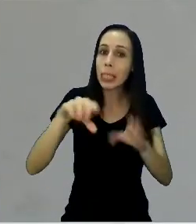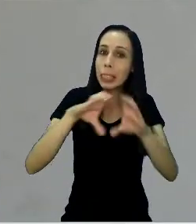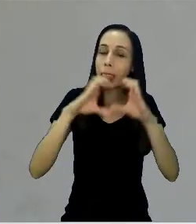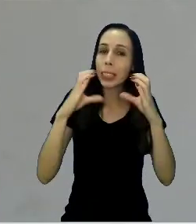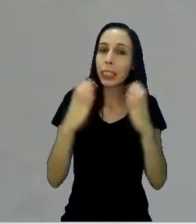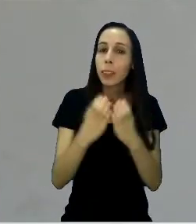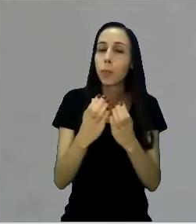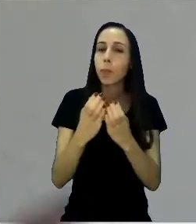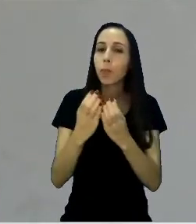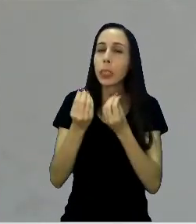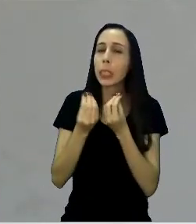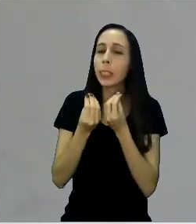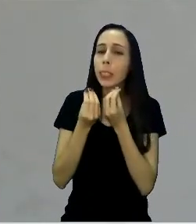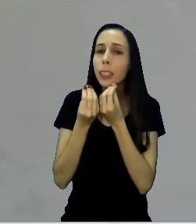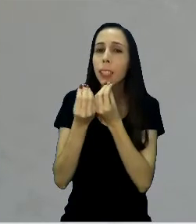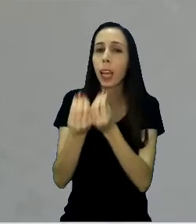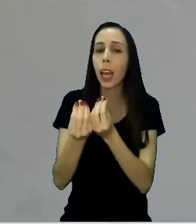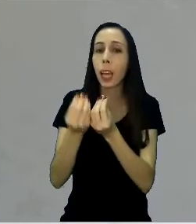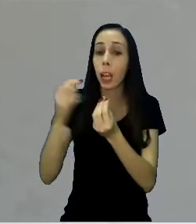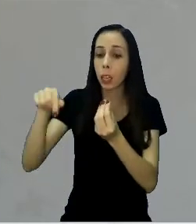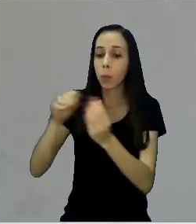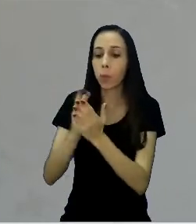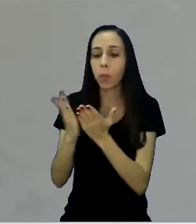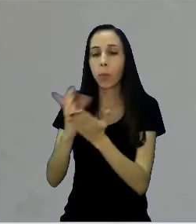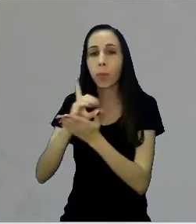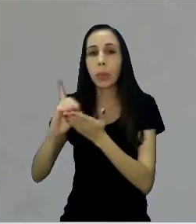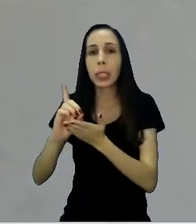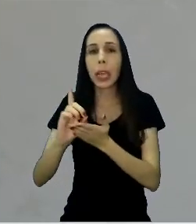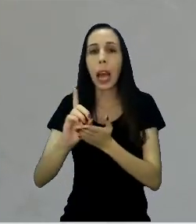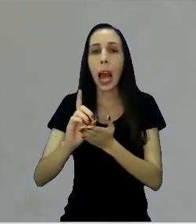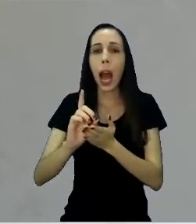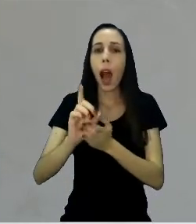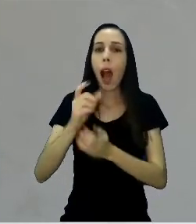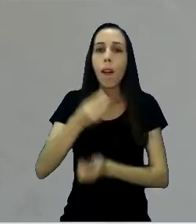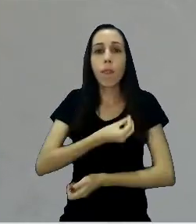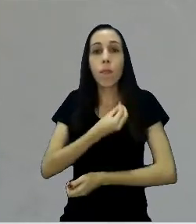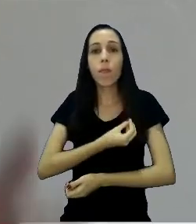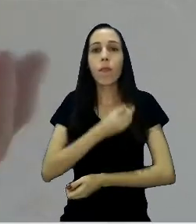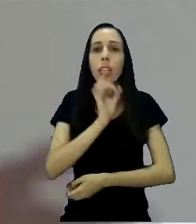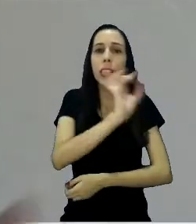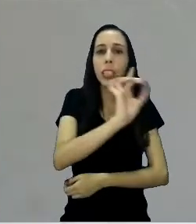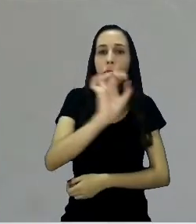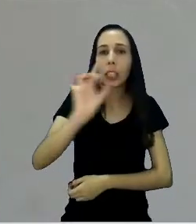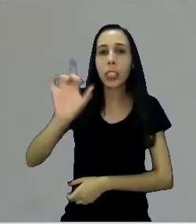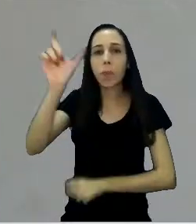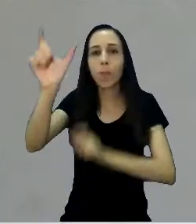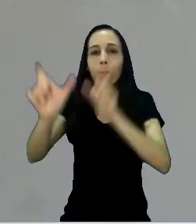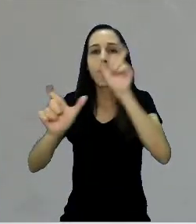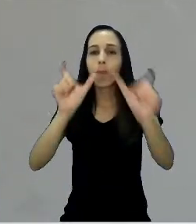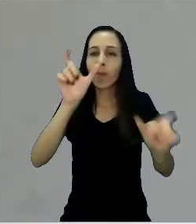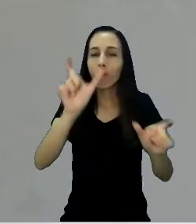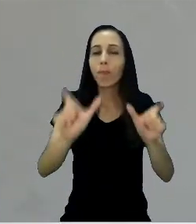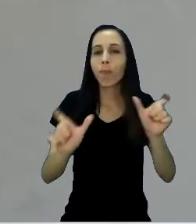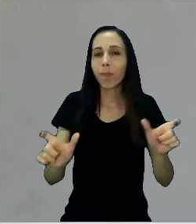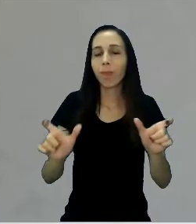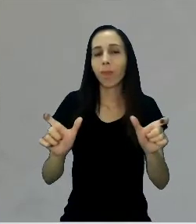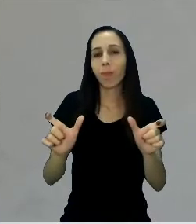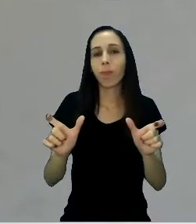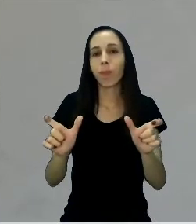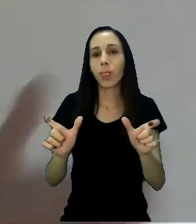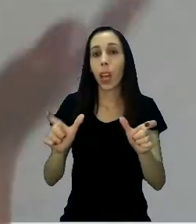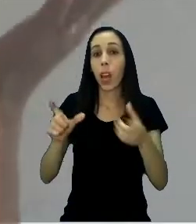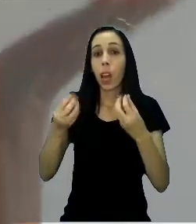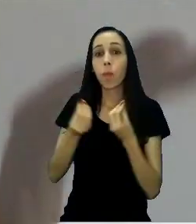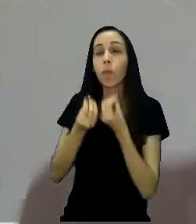entregando esse momento da pregação da palavra e a vida de cada um de vocês, meus queridos irmãos e